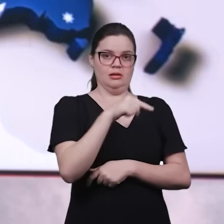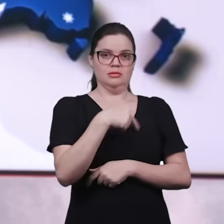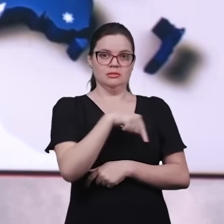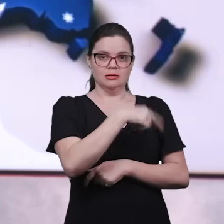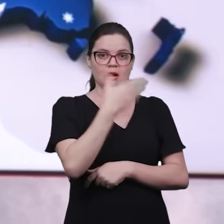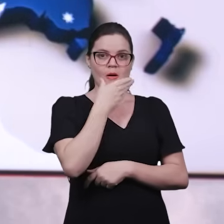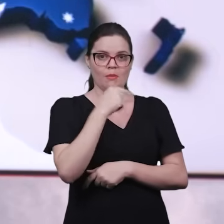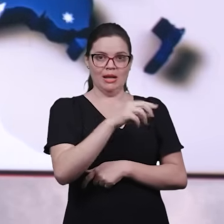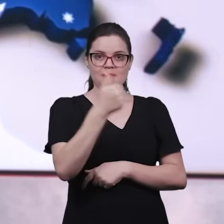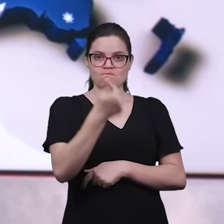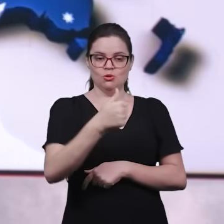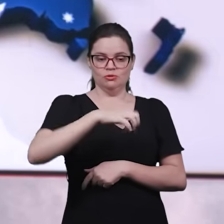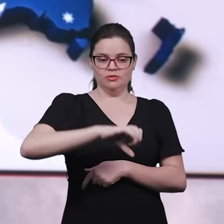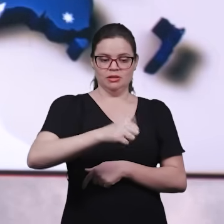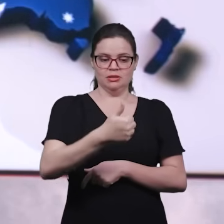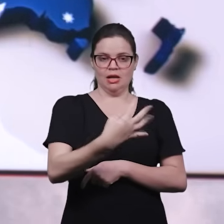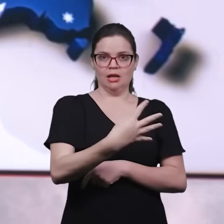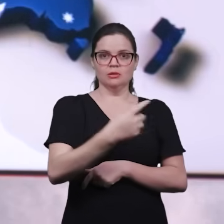meu servo,